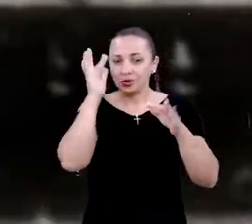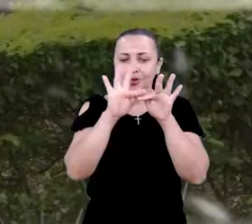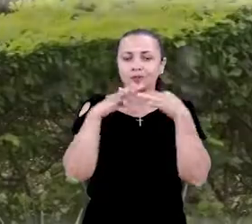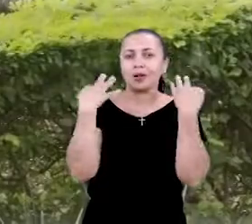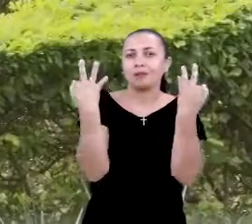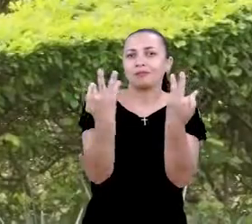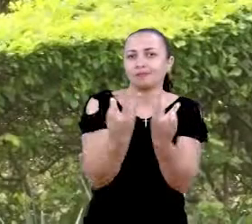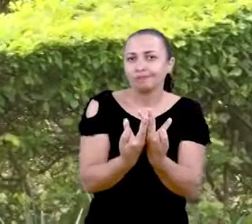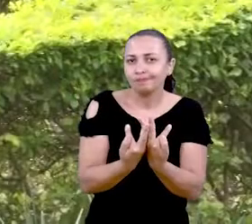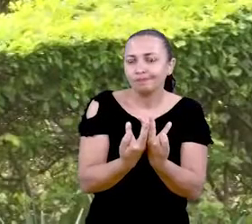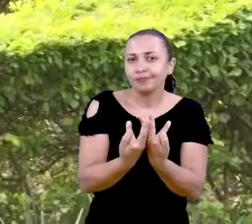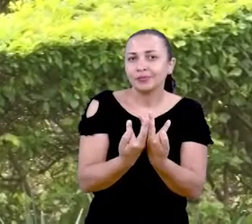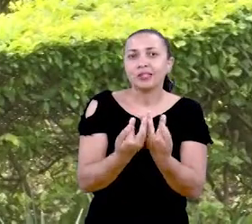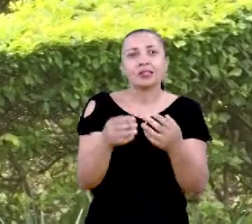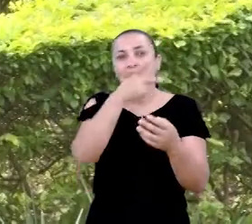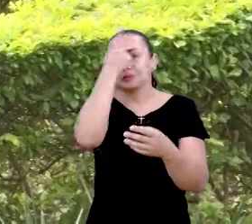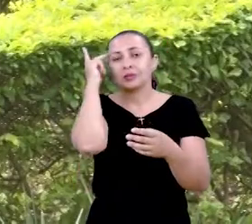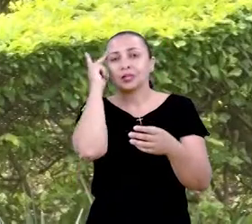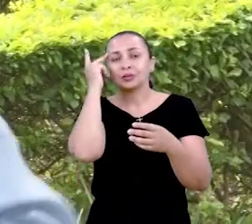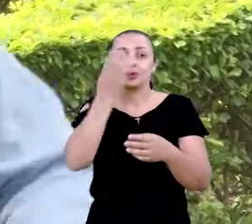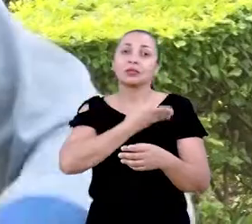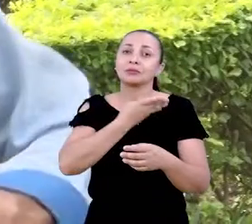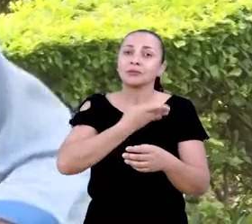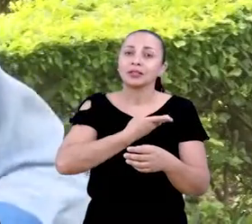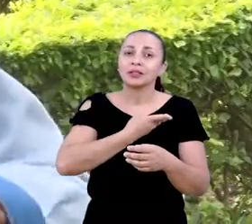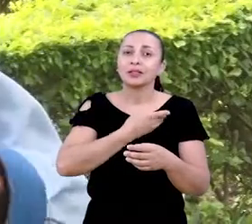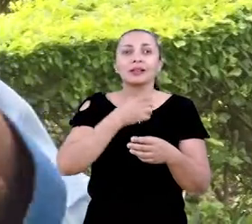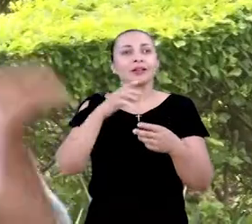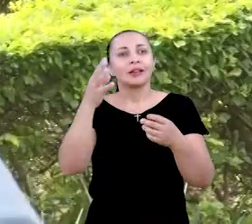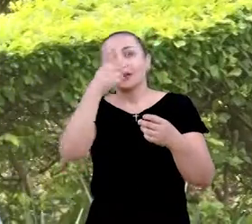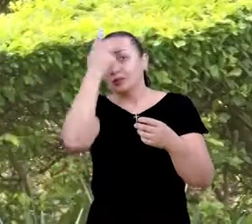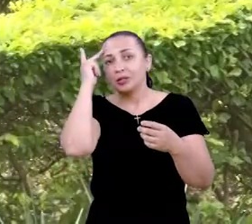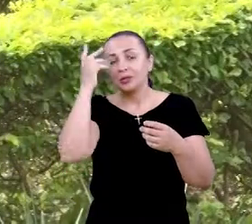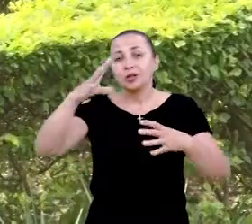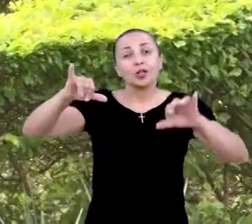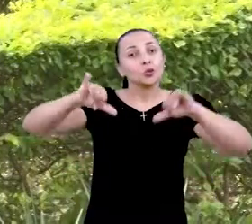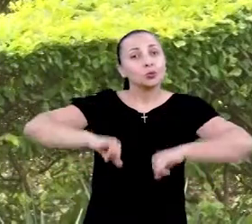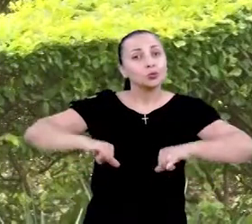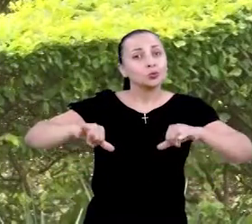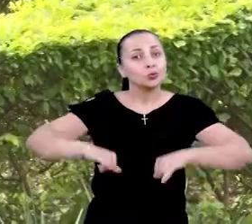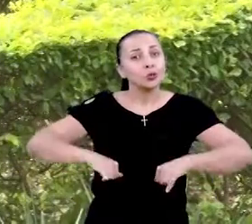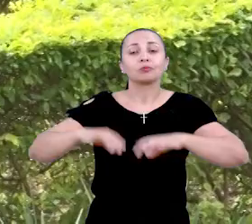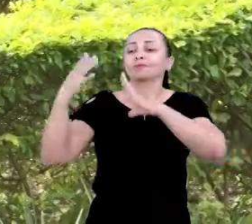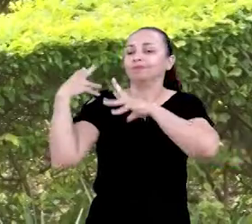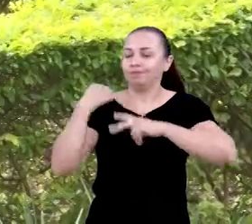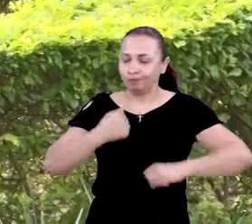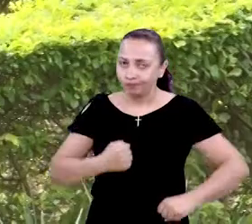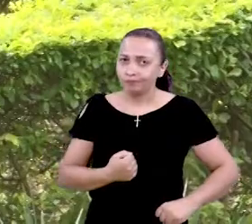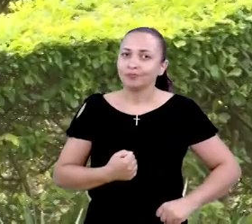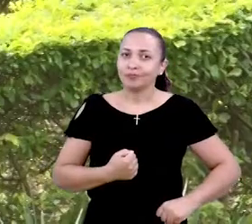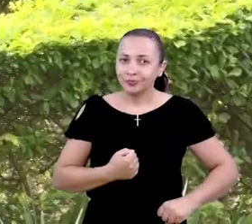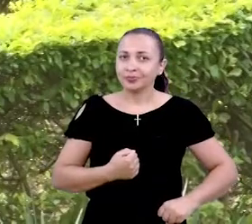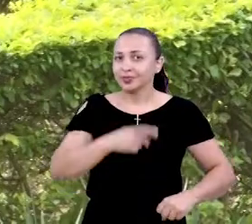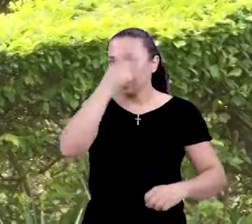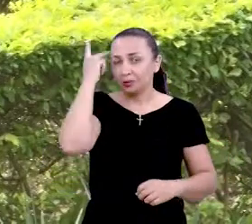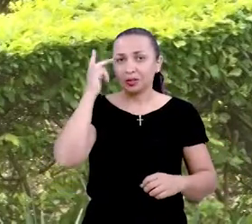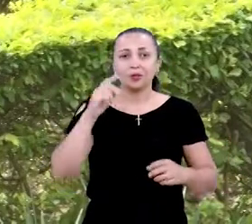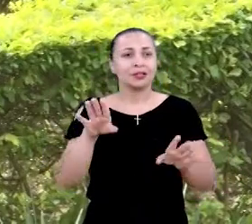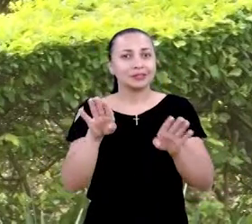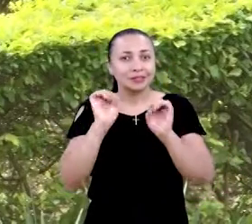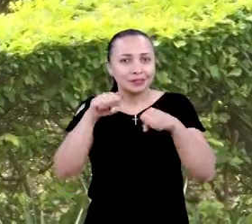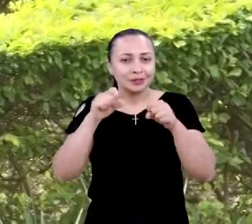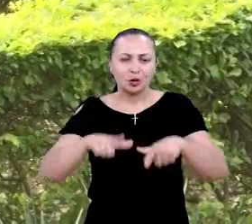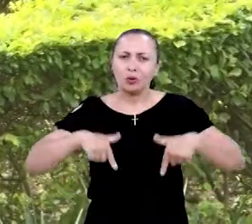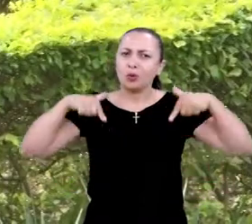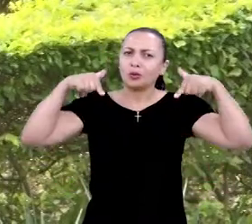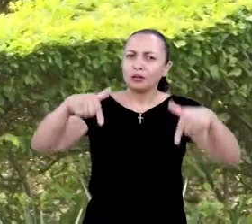por memória, verdade e justiça, ingressaram na justiça, nos tribunais internacionais. E essas pessoas, então, elas